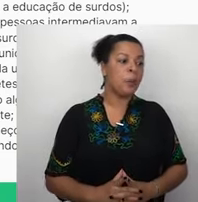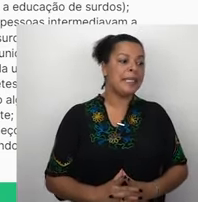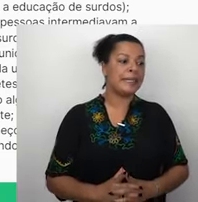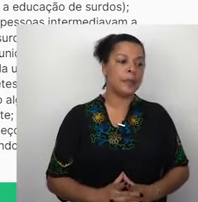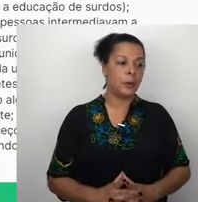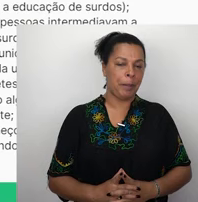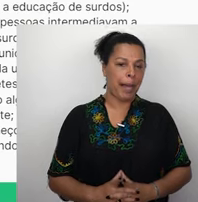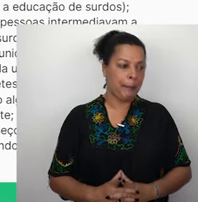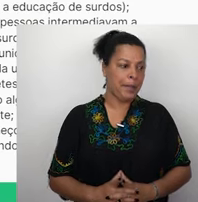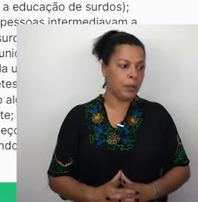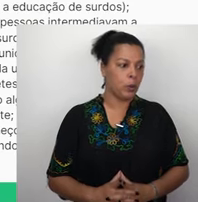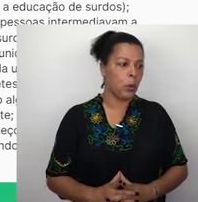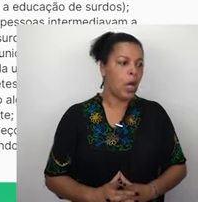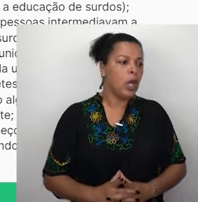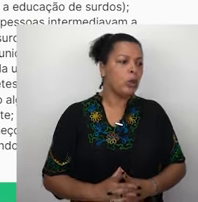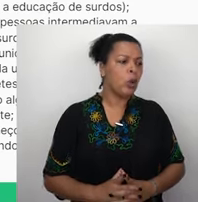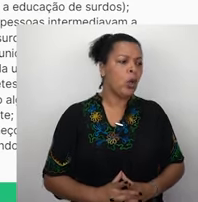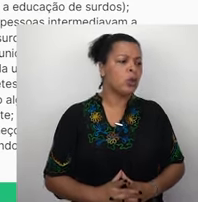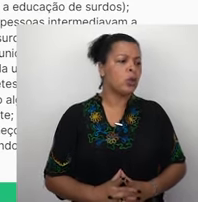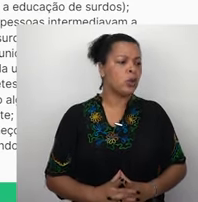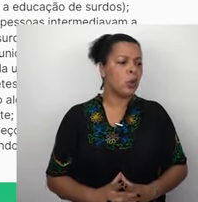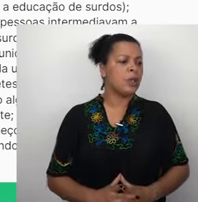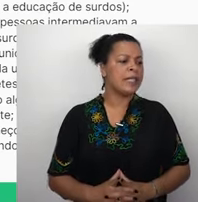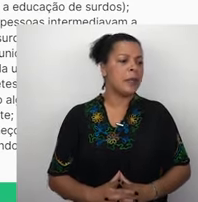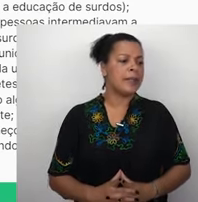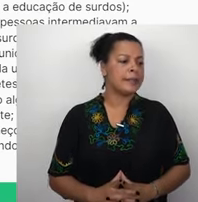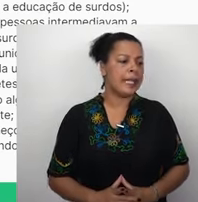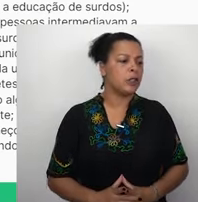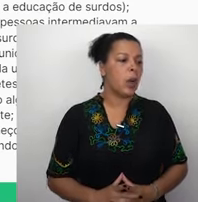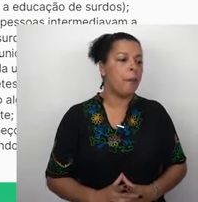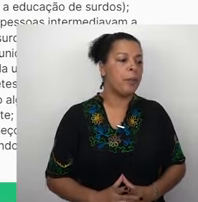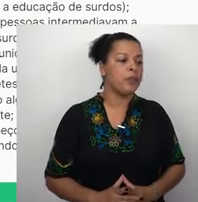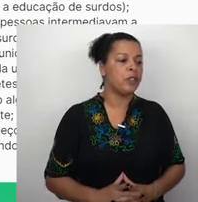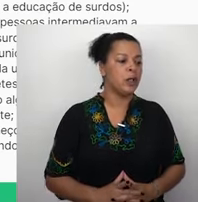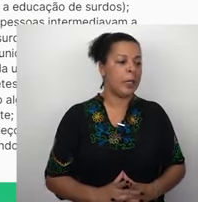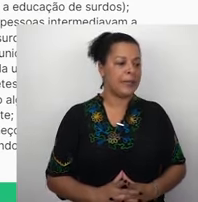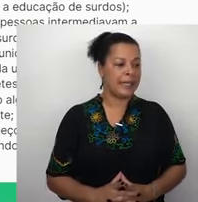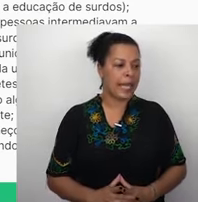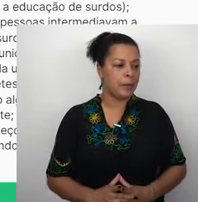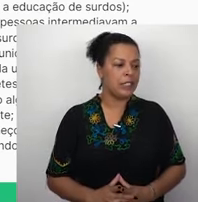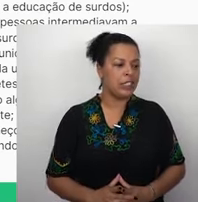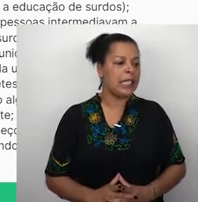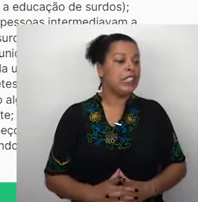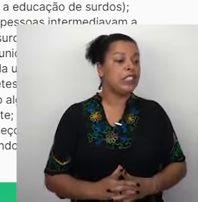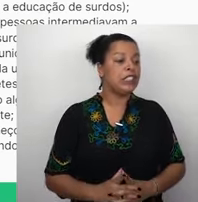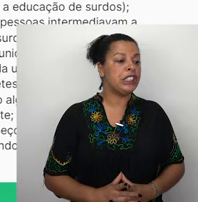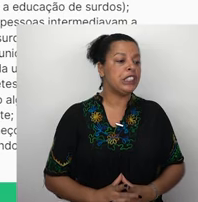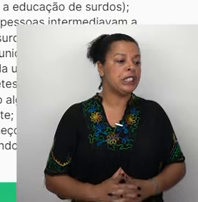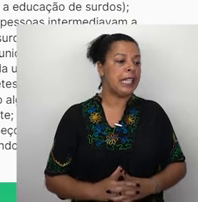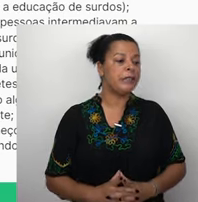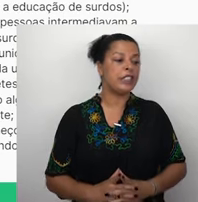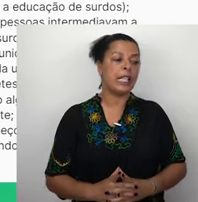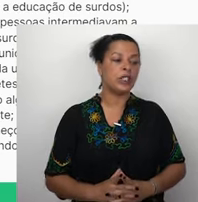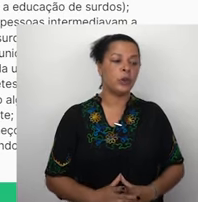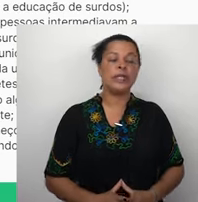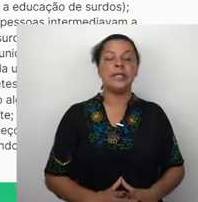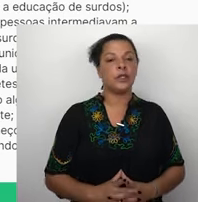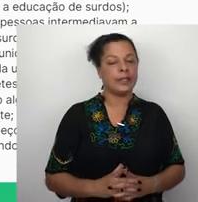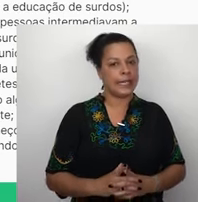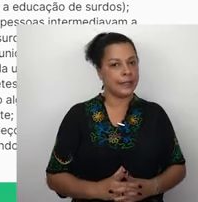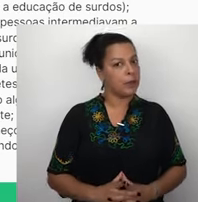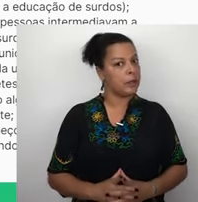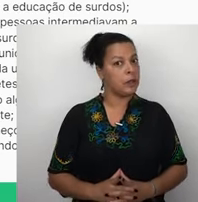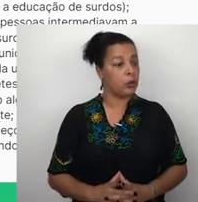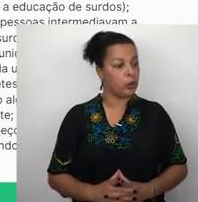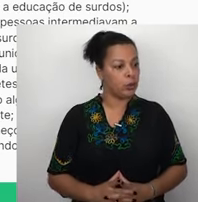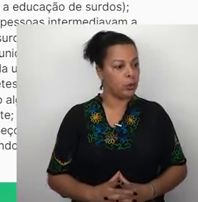1968, por uma decisão do parlamento, todos os surdos teriam acesso ao profissional intérprete diante de reivindicações